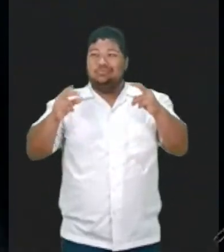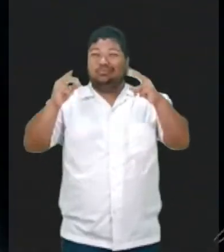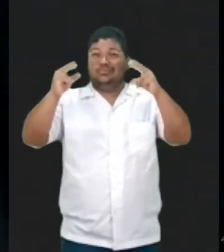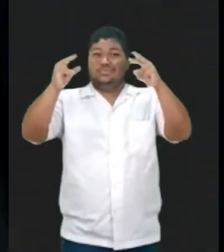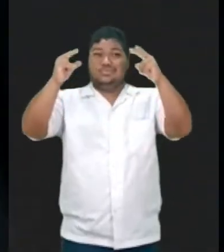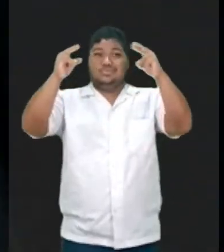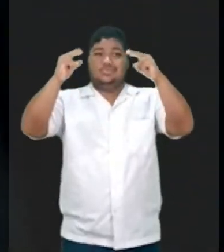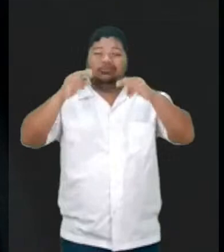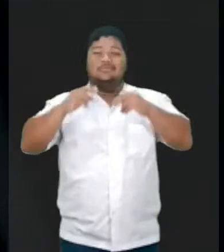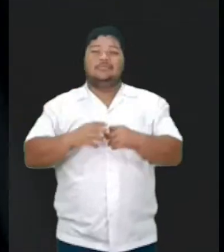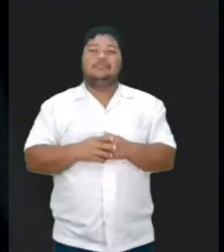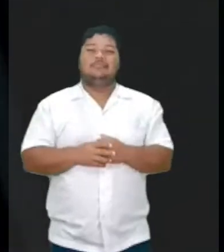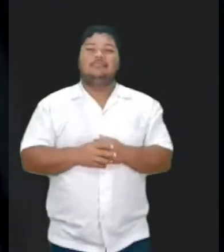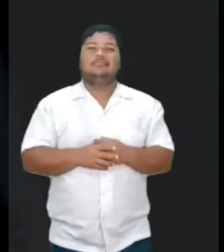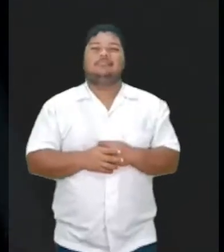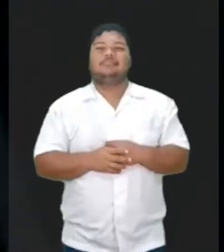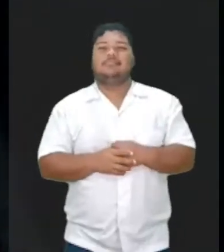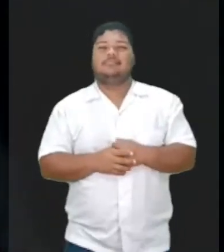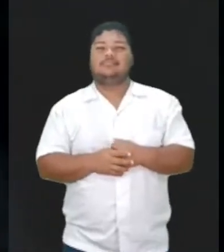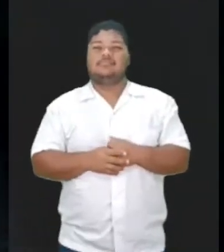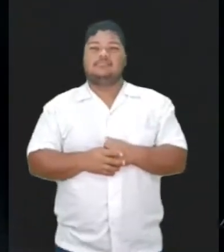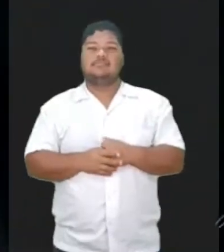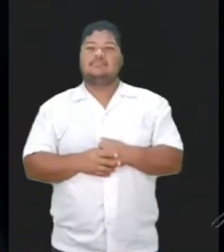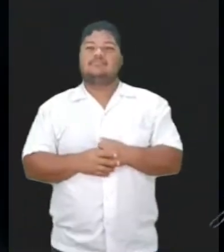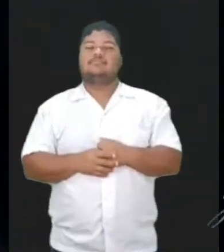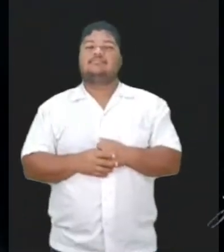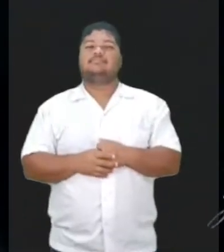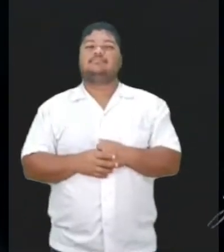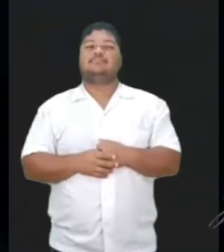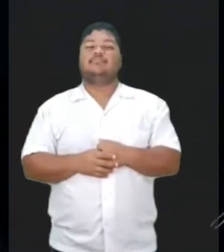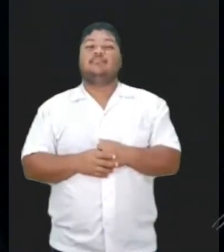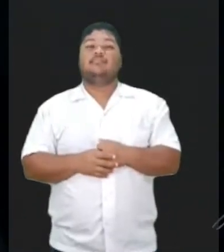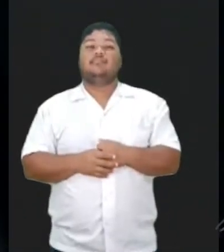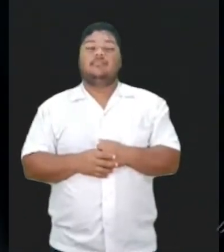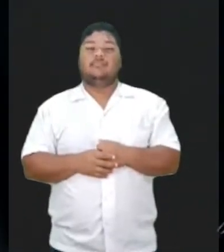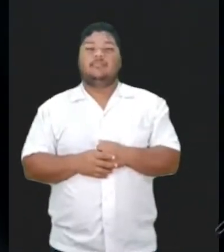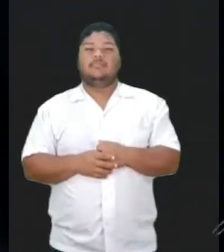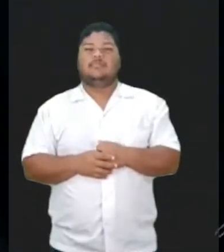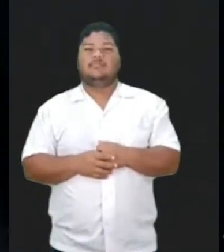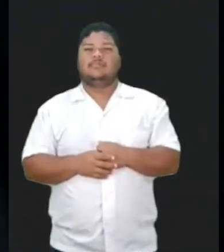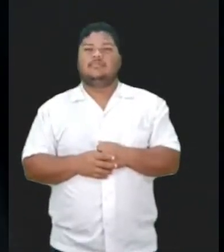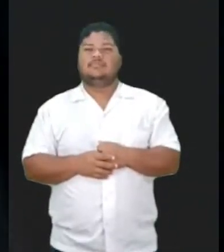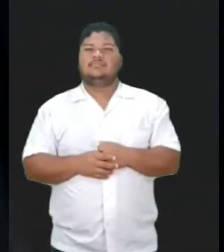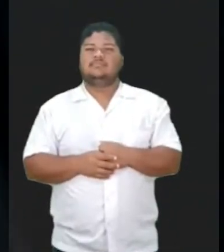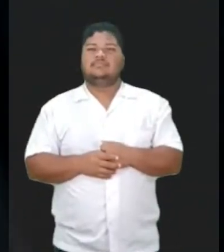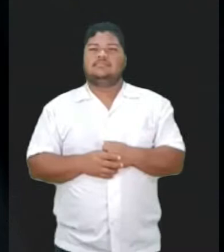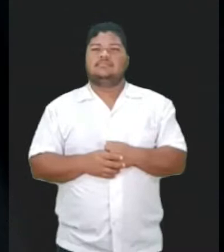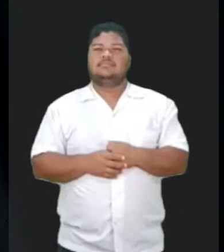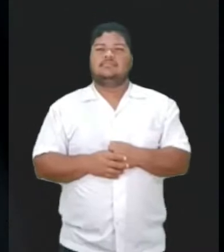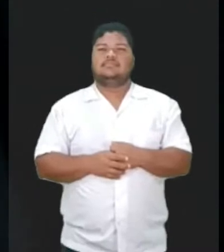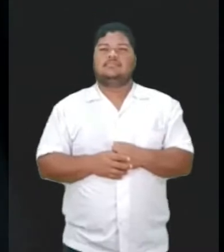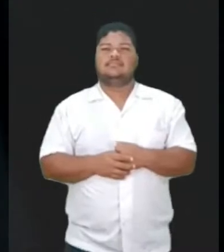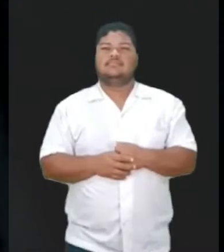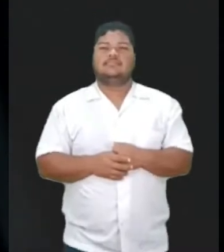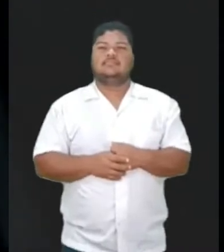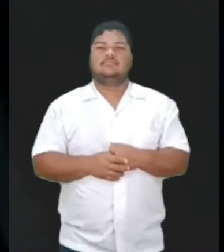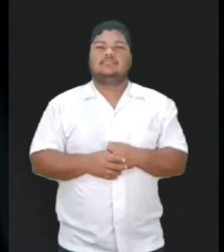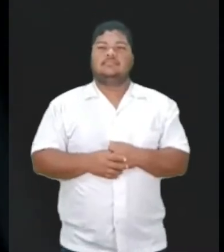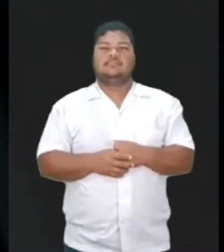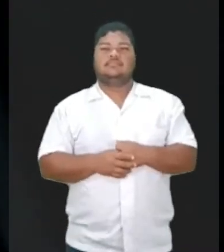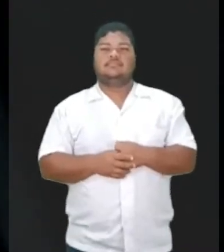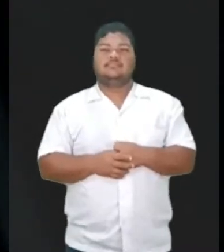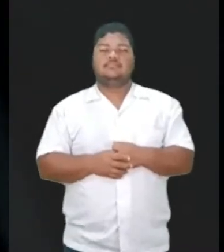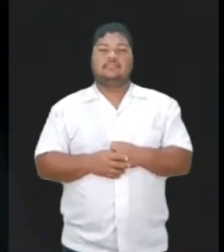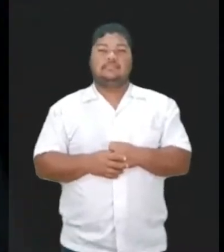Quando nós observamos a estrutura atômica, formado por quê? 3.